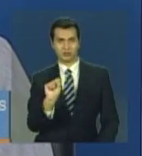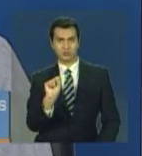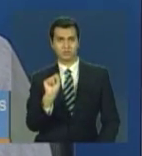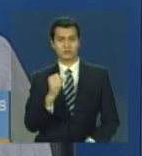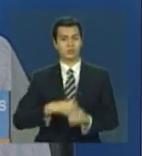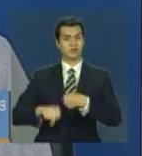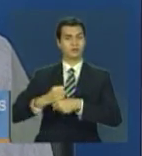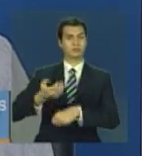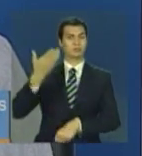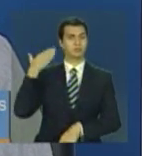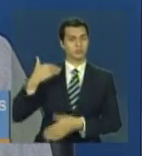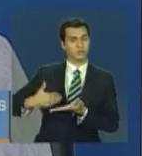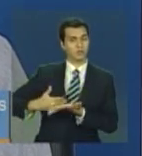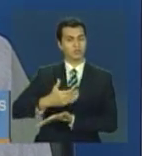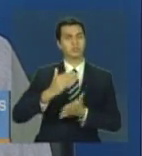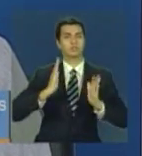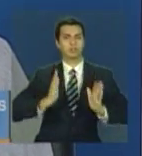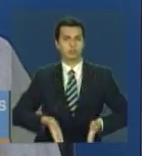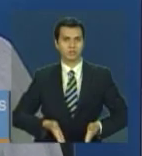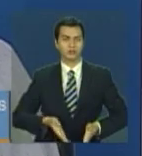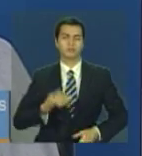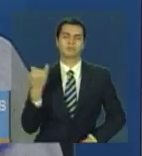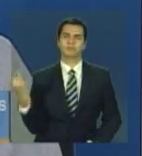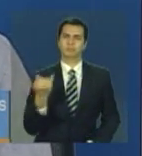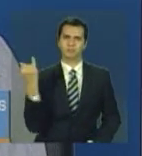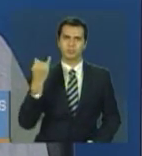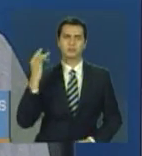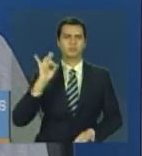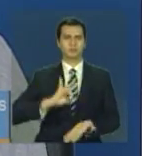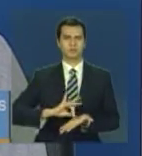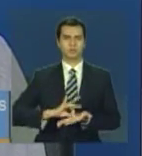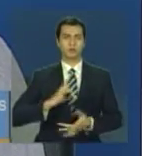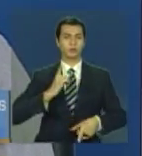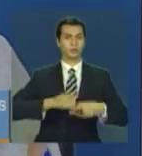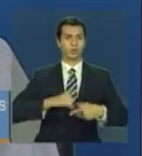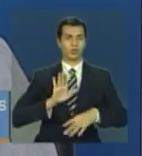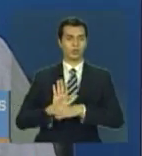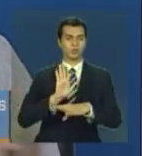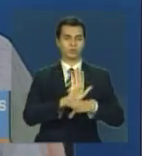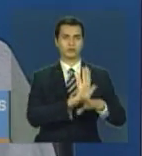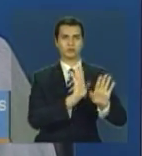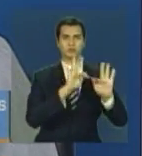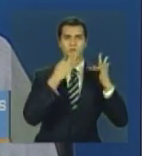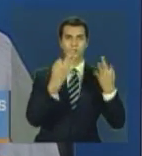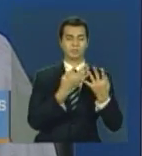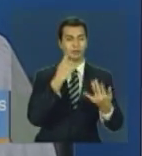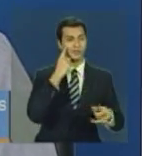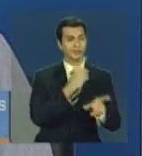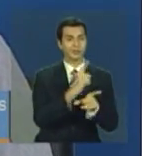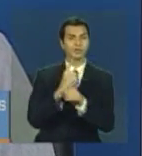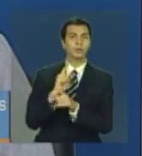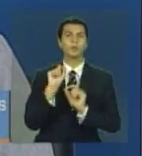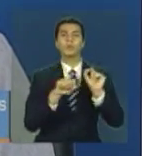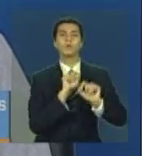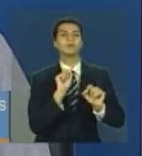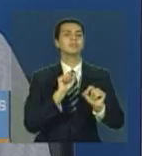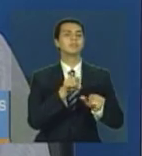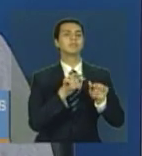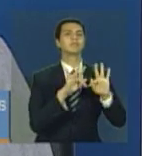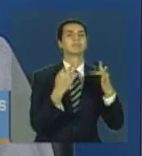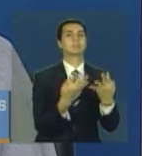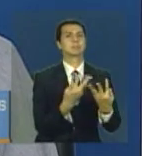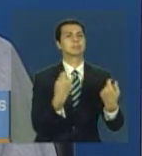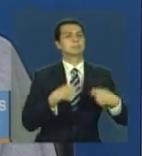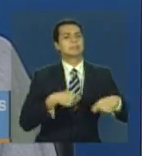passado como critério. Isso é muito importante, porque a hora que você atende a família, você vê as carências, e uma das carências, em especial, né, quando a gente